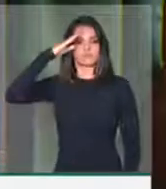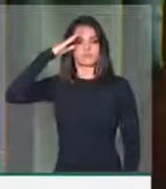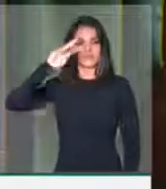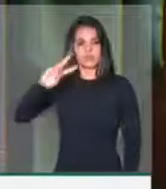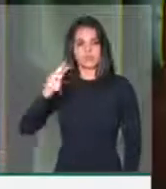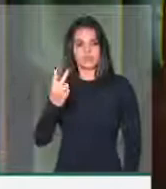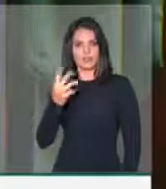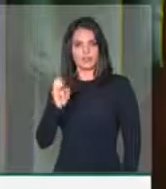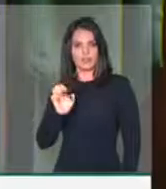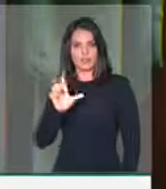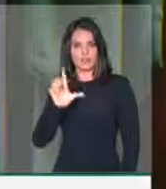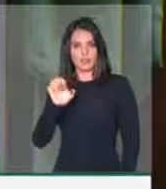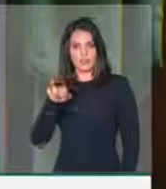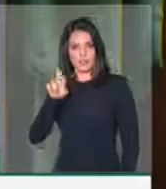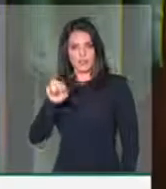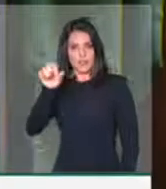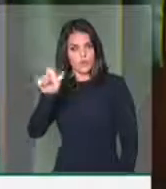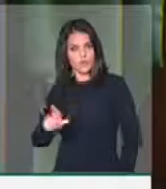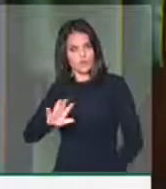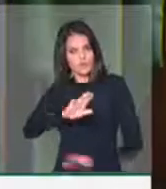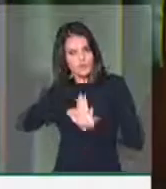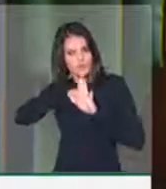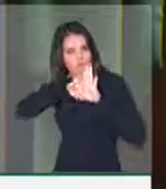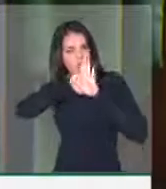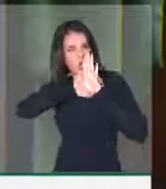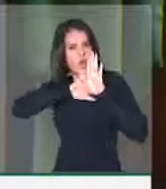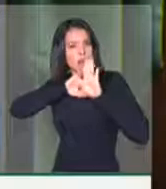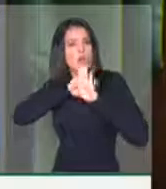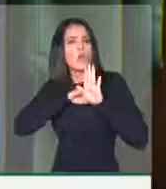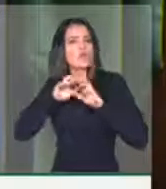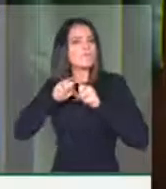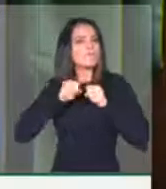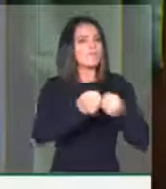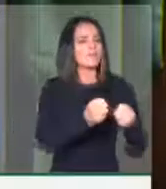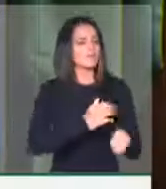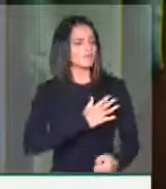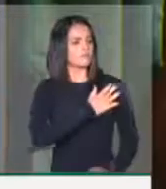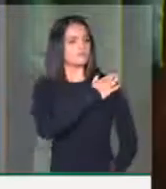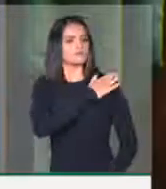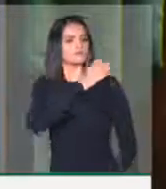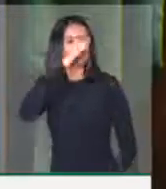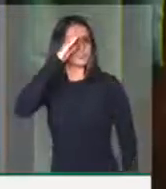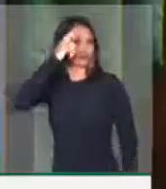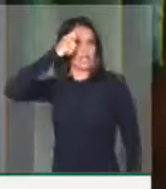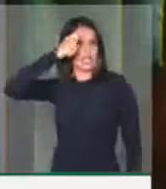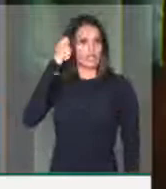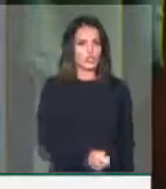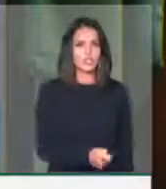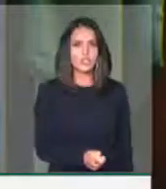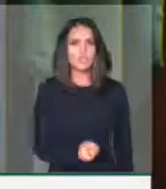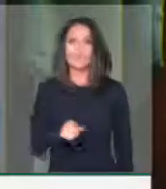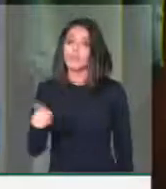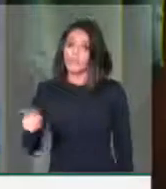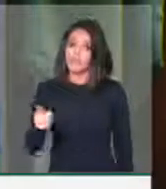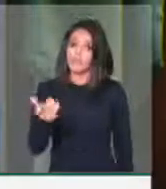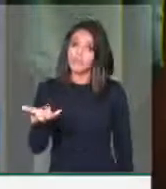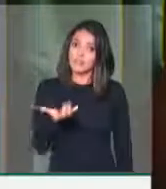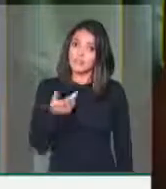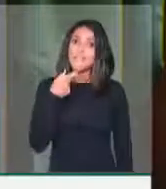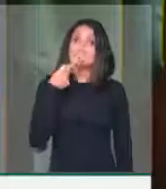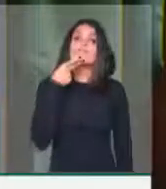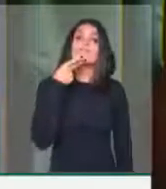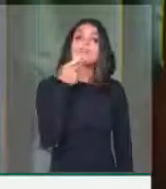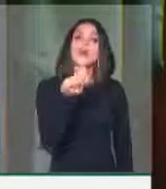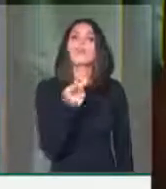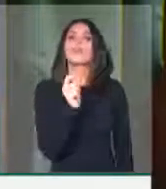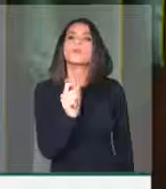é outro ideólogo e defensor da ditadura civil-militar, faz uma